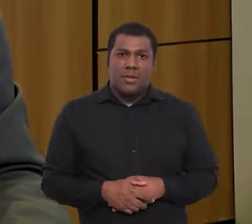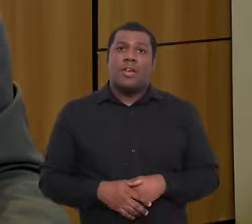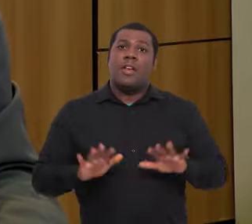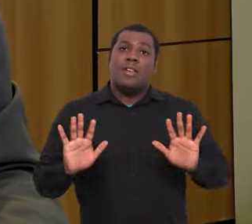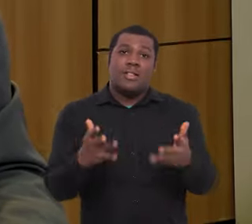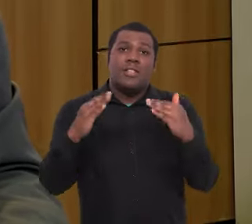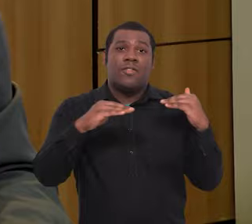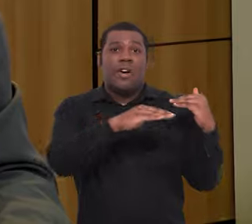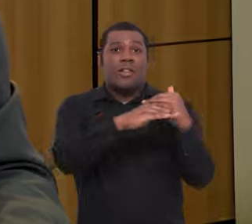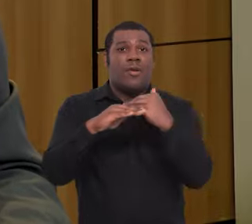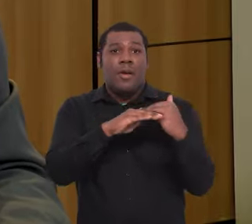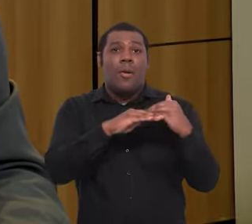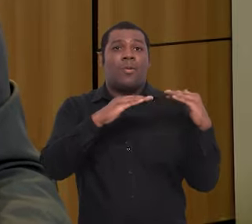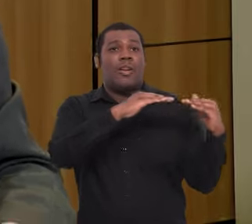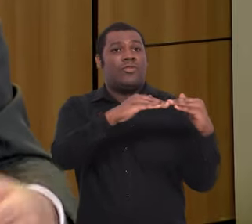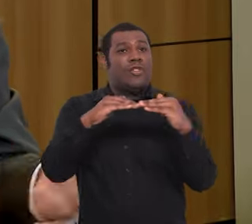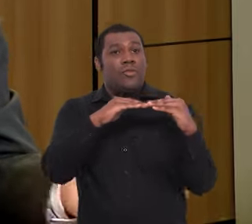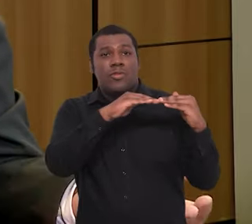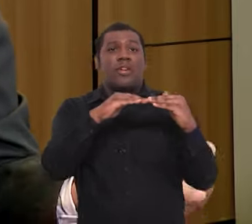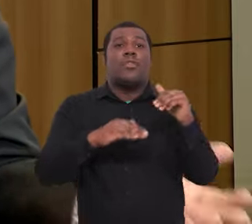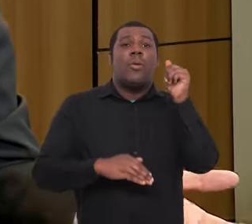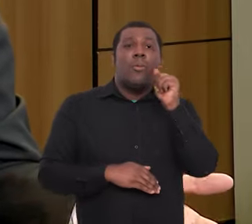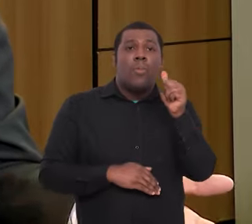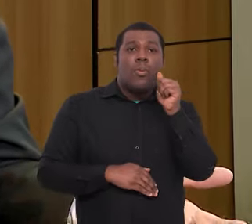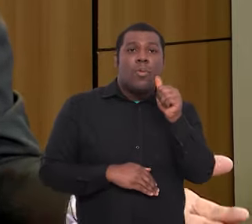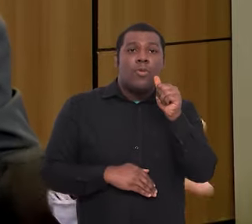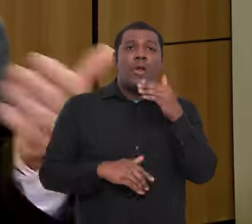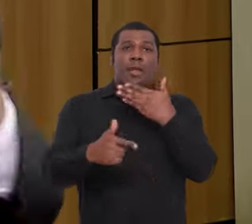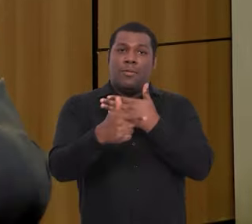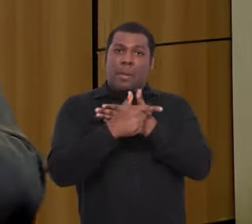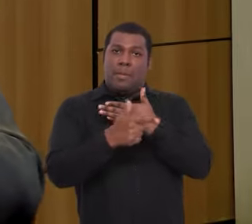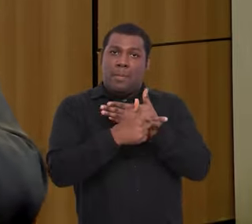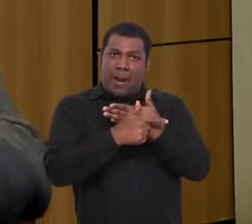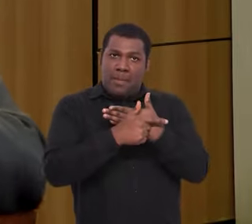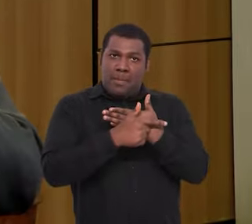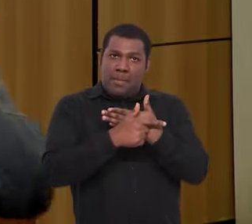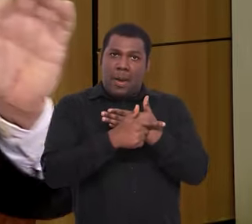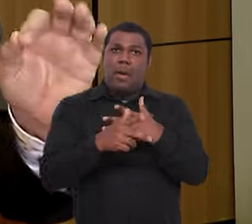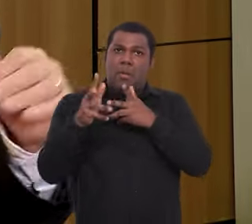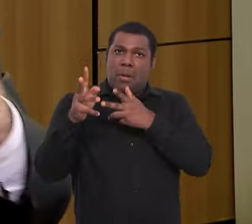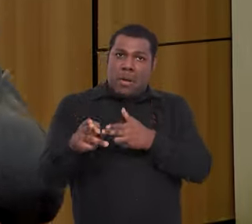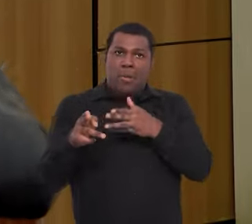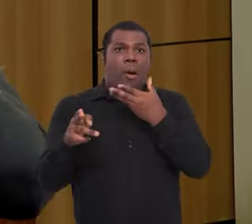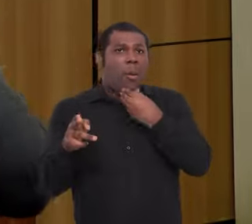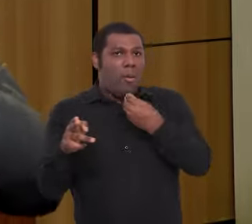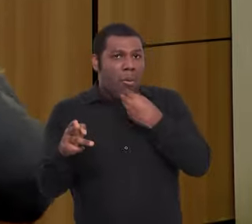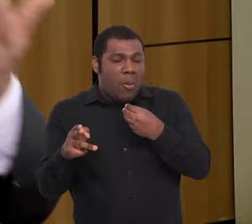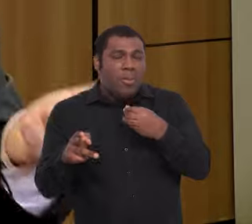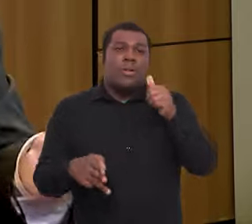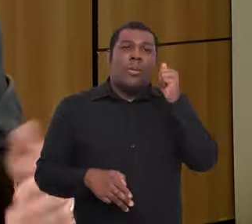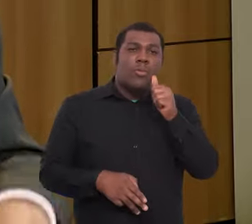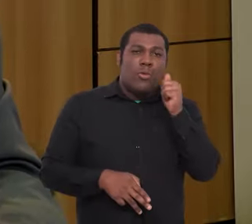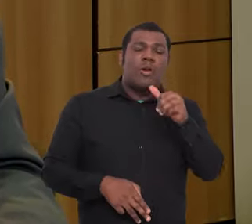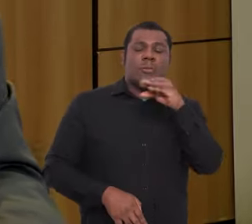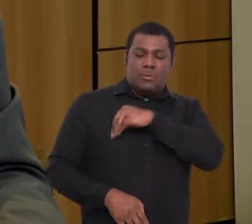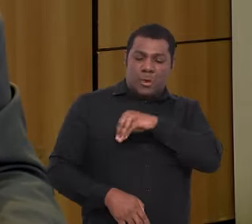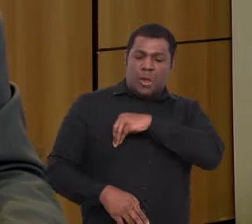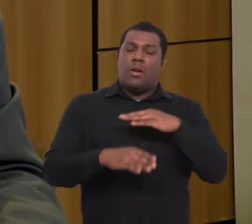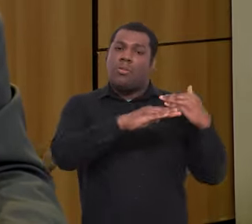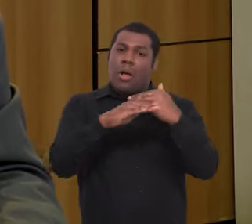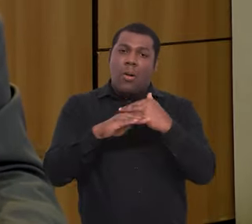igualdade Equidade enfim que a mulher possa na mesma função ganhar exatamente igual o homem não tem